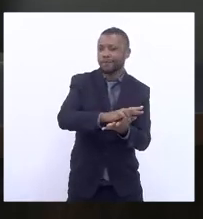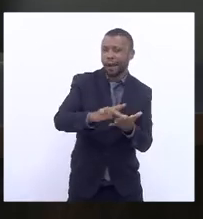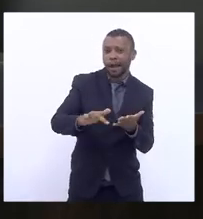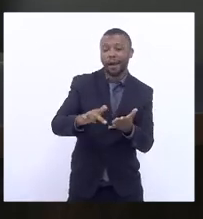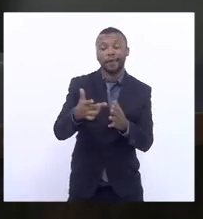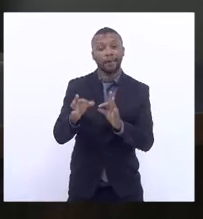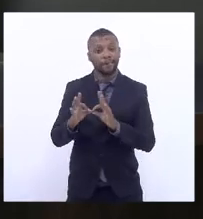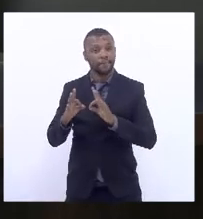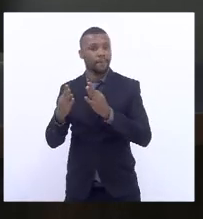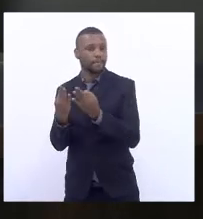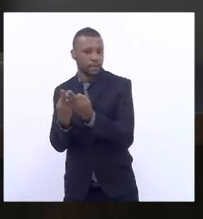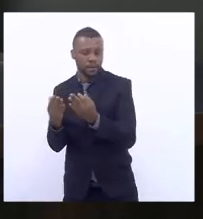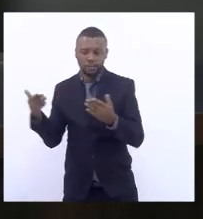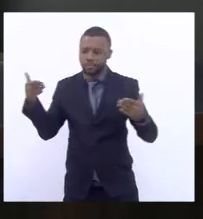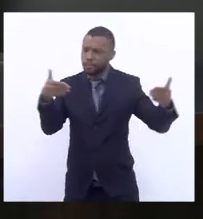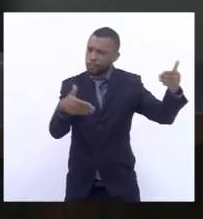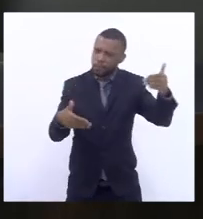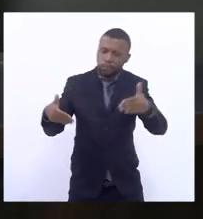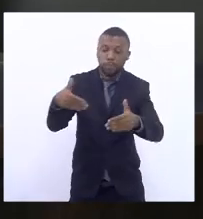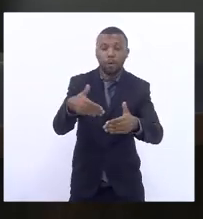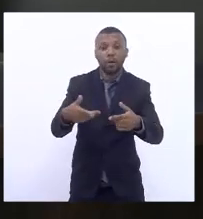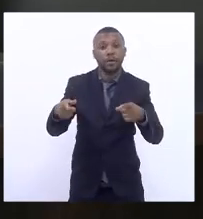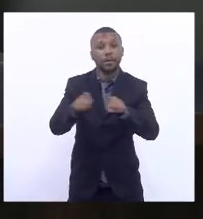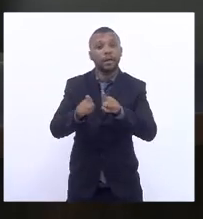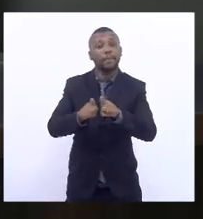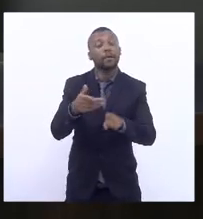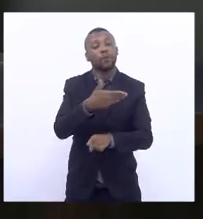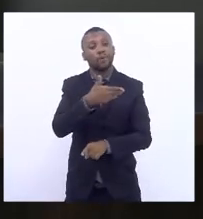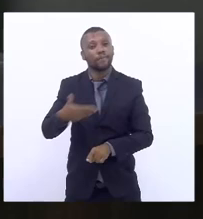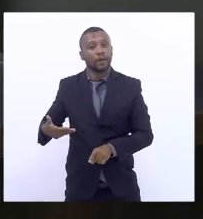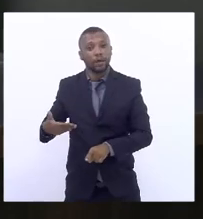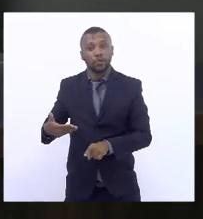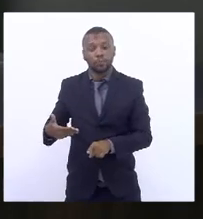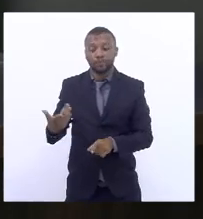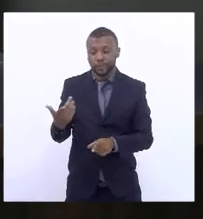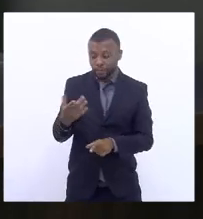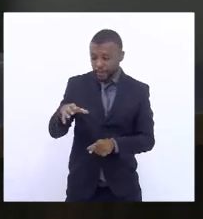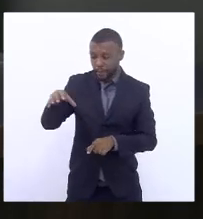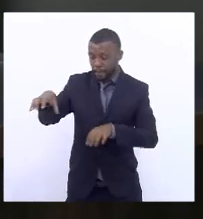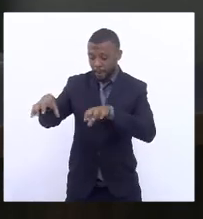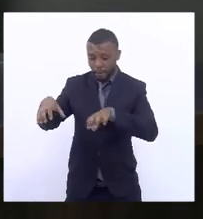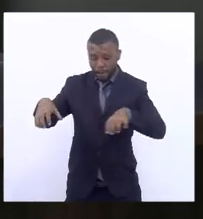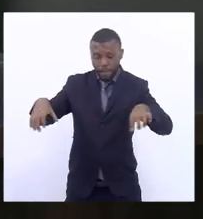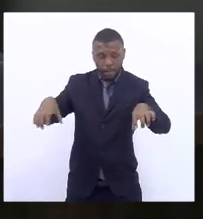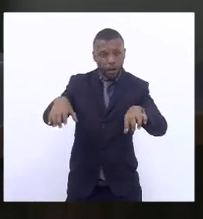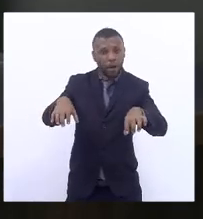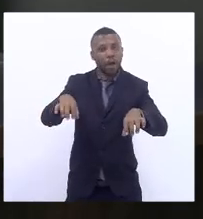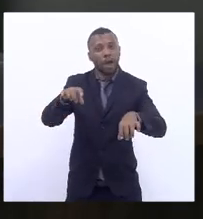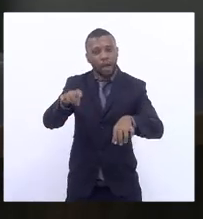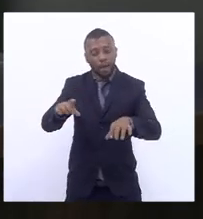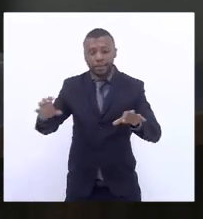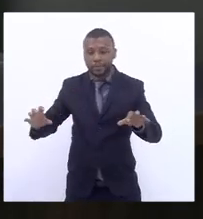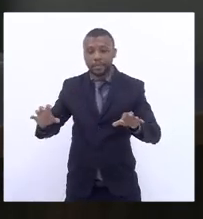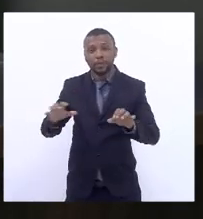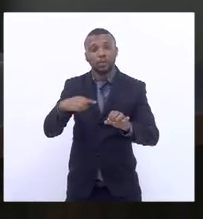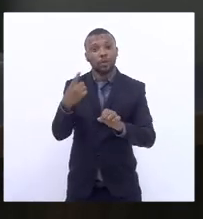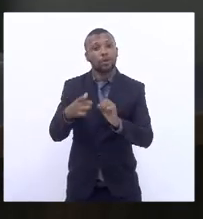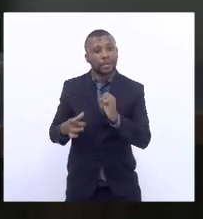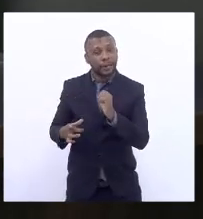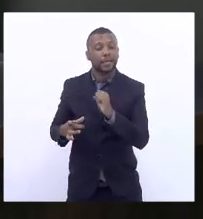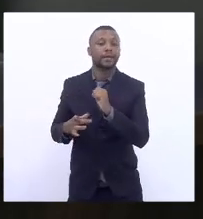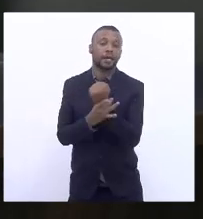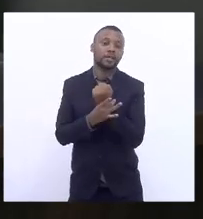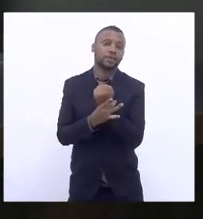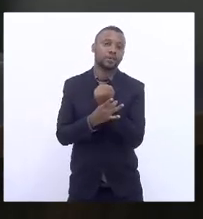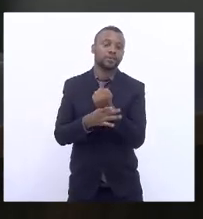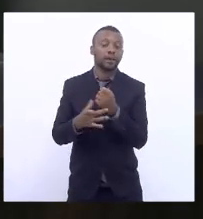todas essas parcerias que a gente garante uma formação integral do cidadão. Somos formadores de